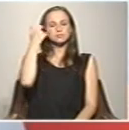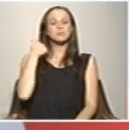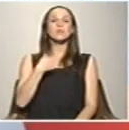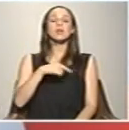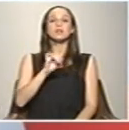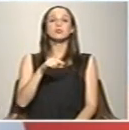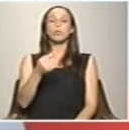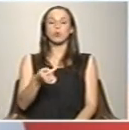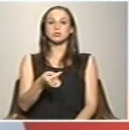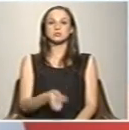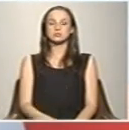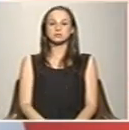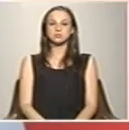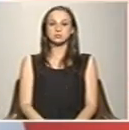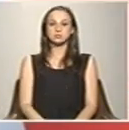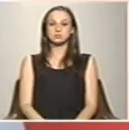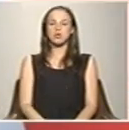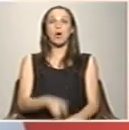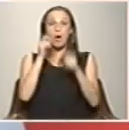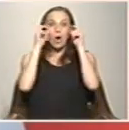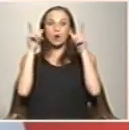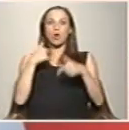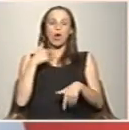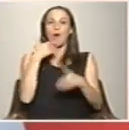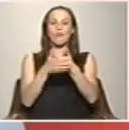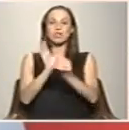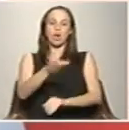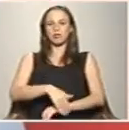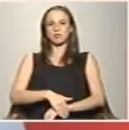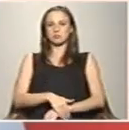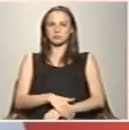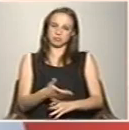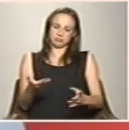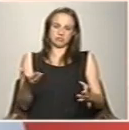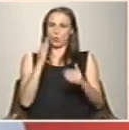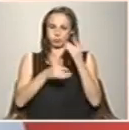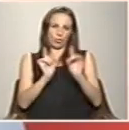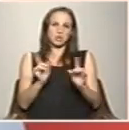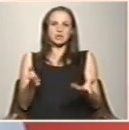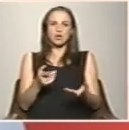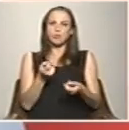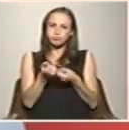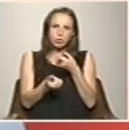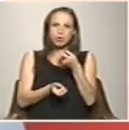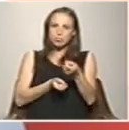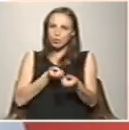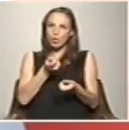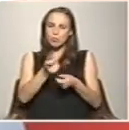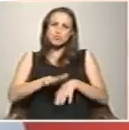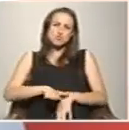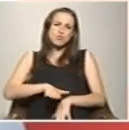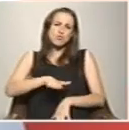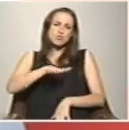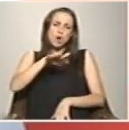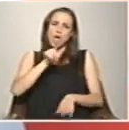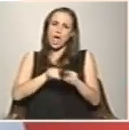para... Quer dizer, ninguém acorda um dia e diz assim, pronto, já sou velho. Não acontece a ninguém. O envelhecimento é um